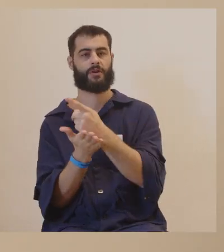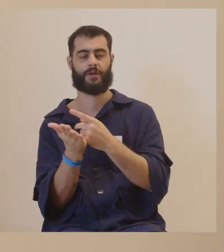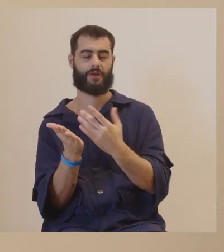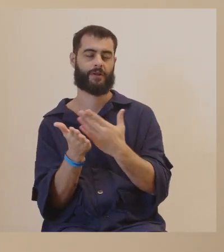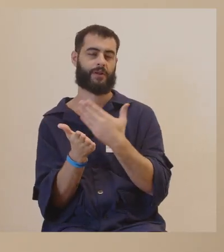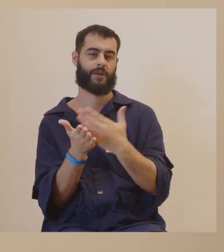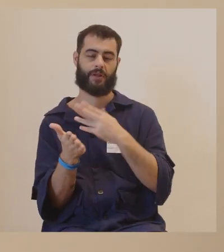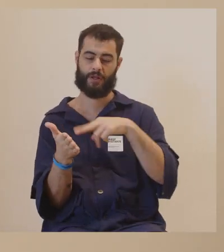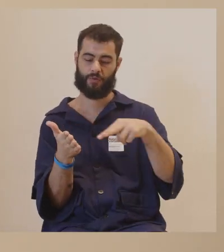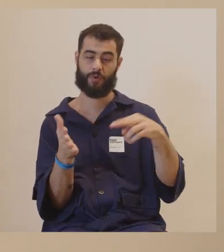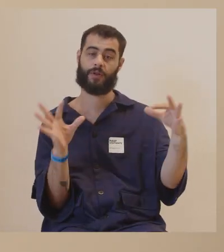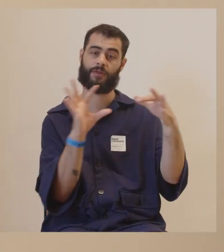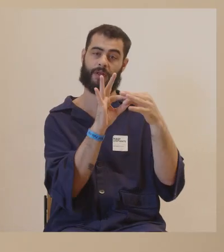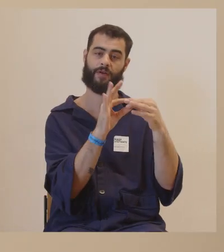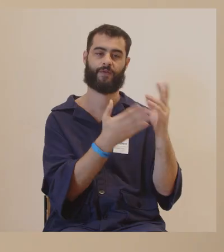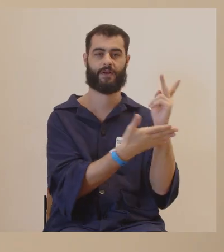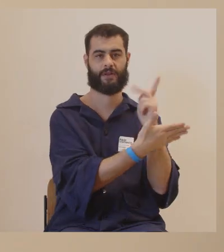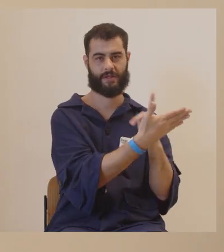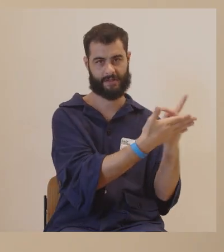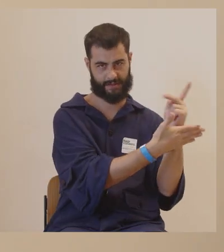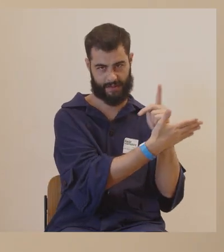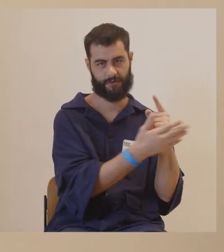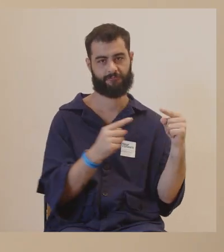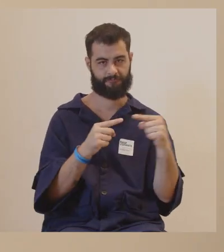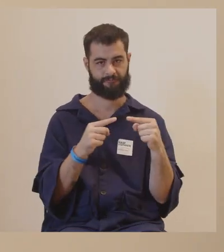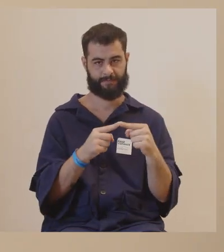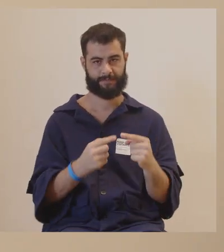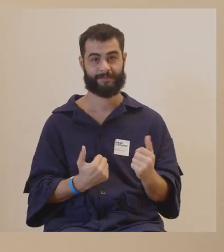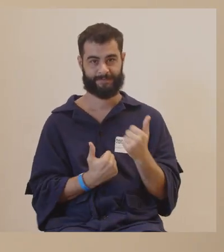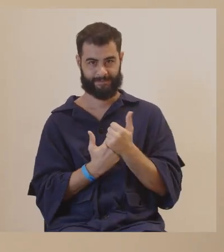falar dessas pinturas. E